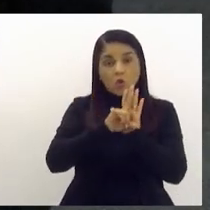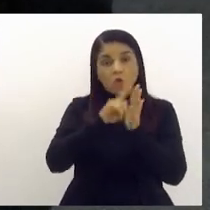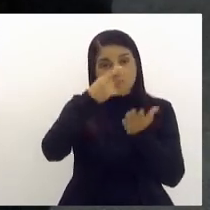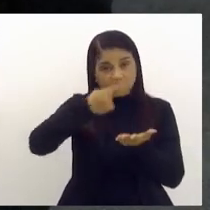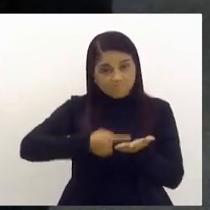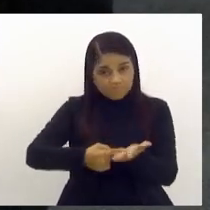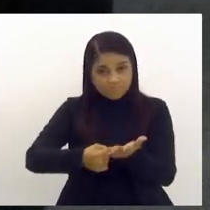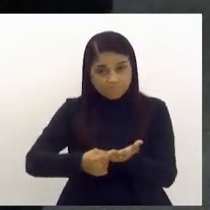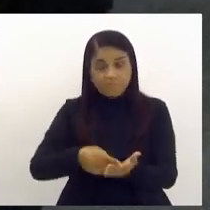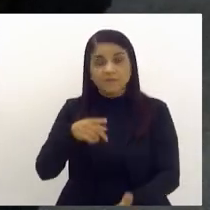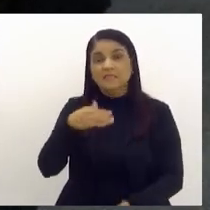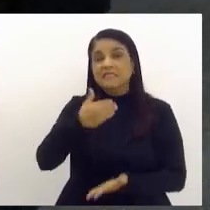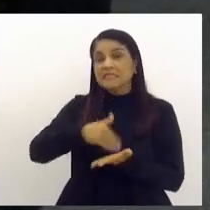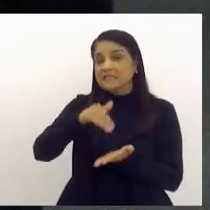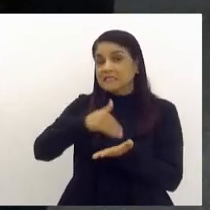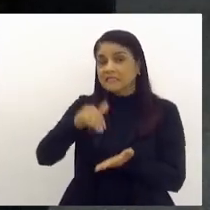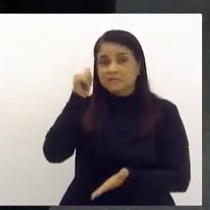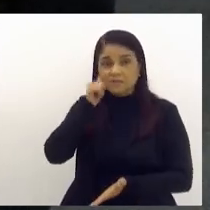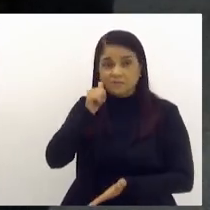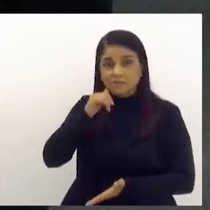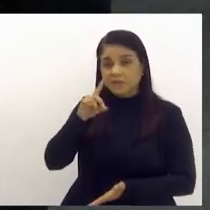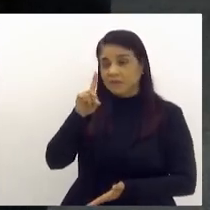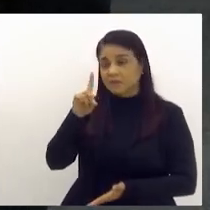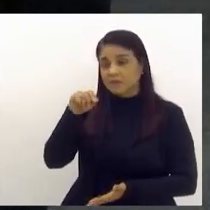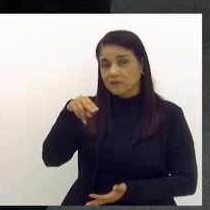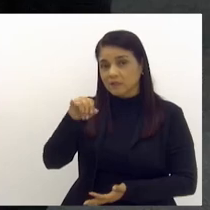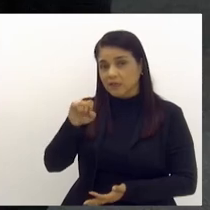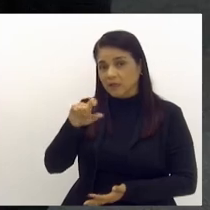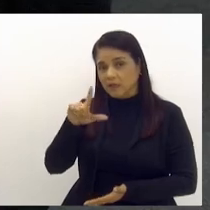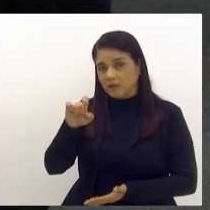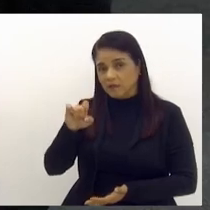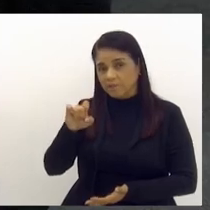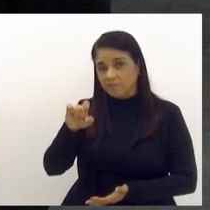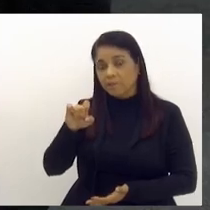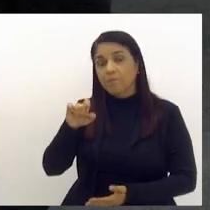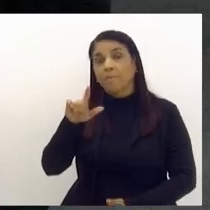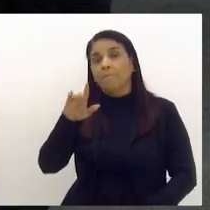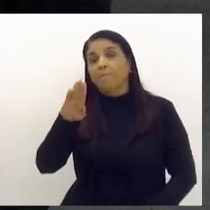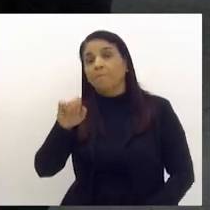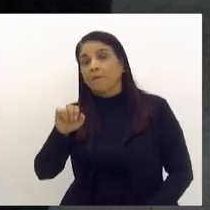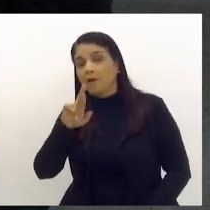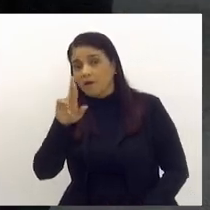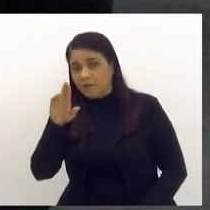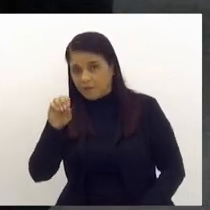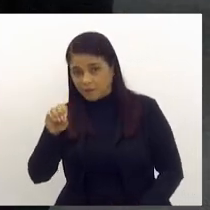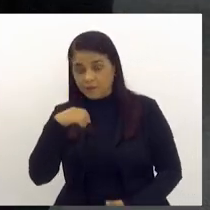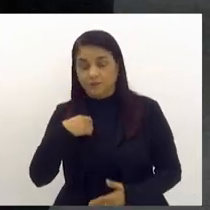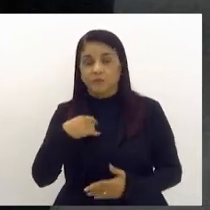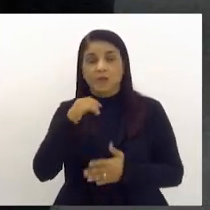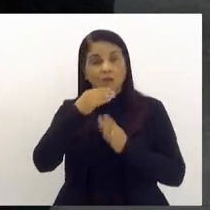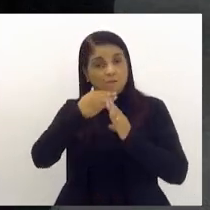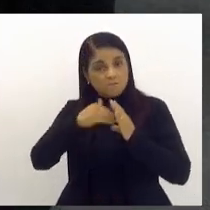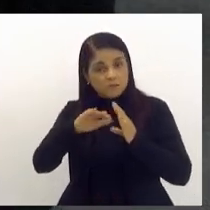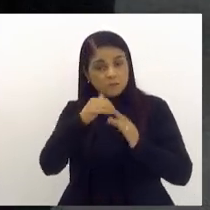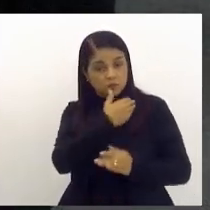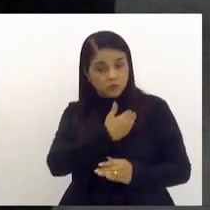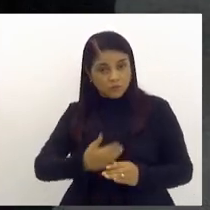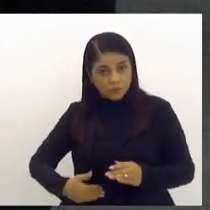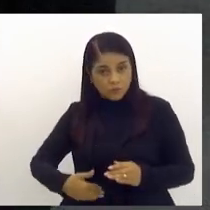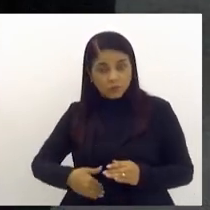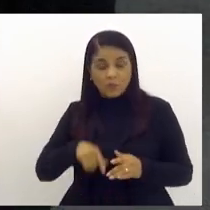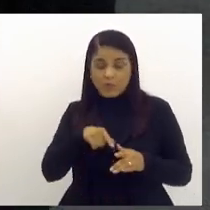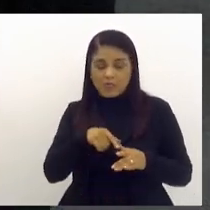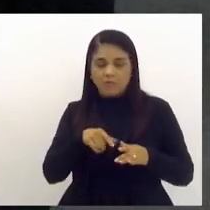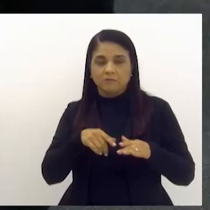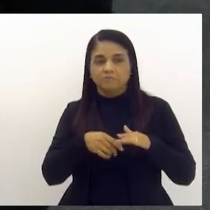Daniele Barros, não há dúvida. Agora, apesar disso, o governo, na mensagem original, ia passar o cerol na